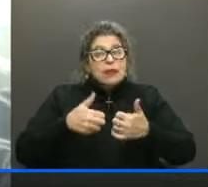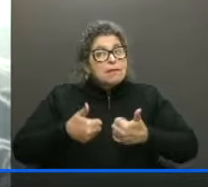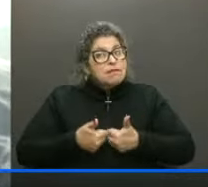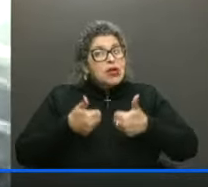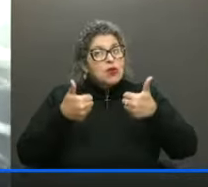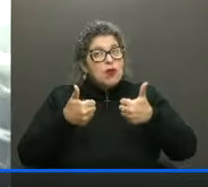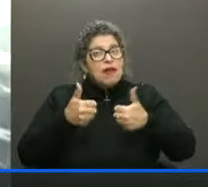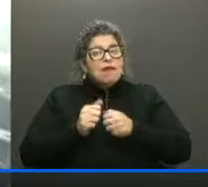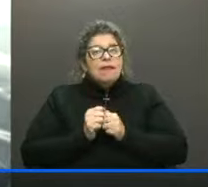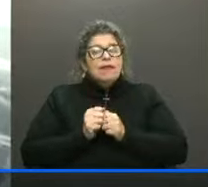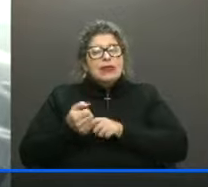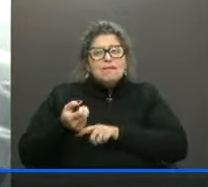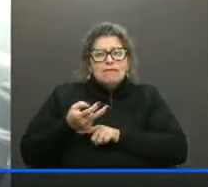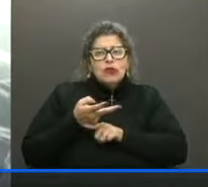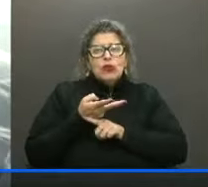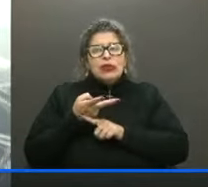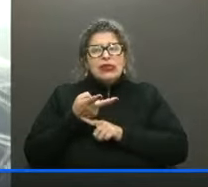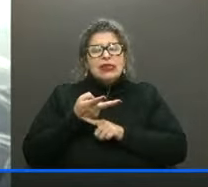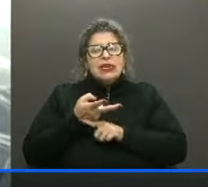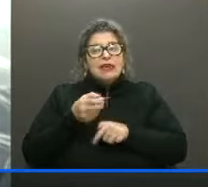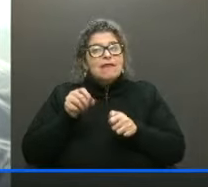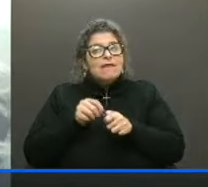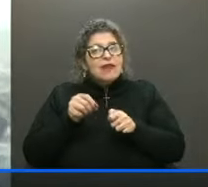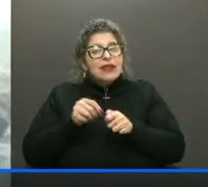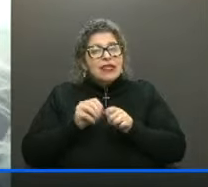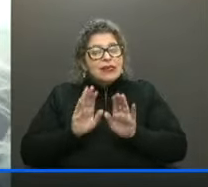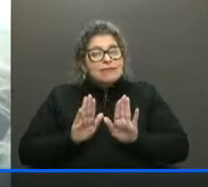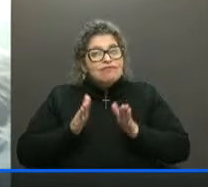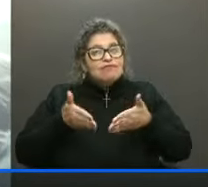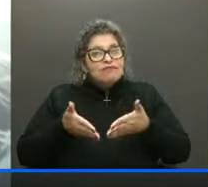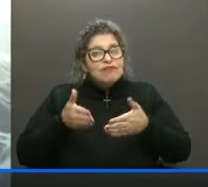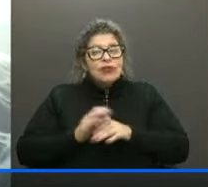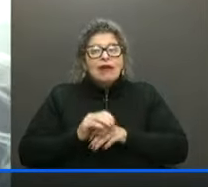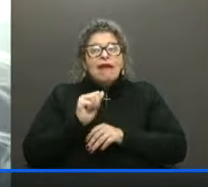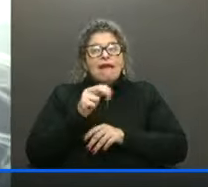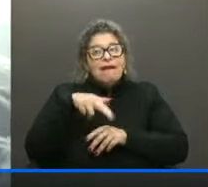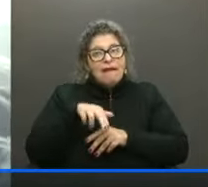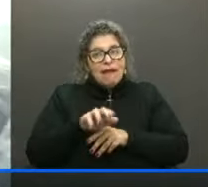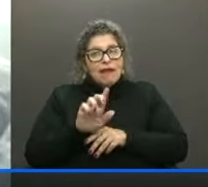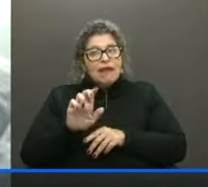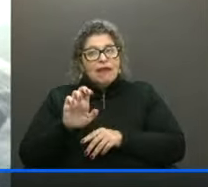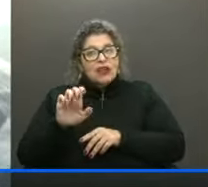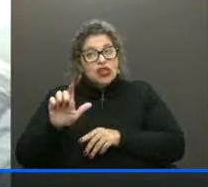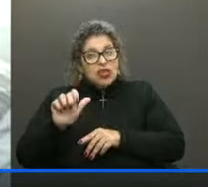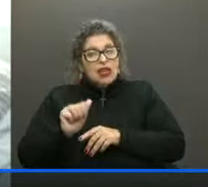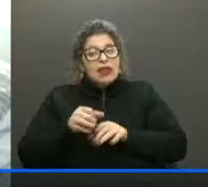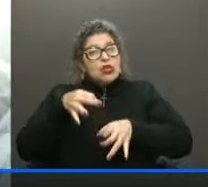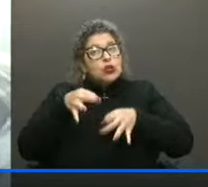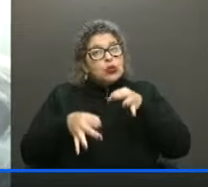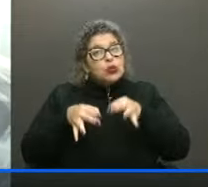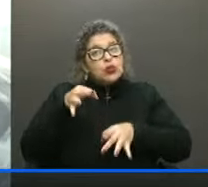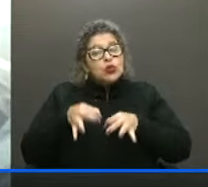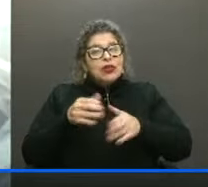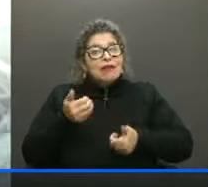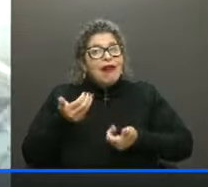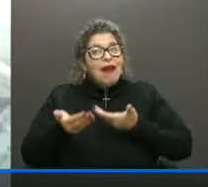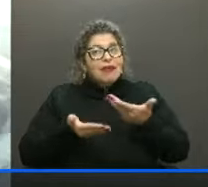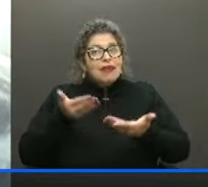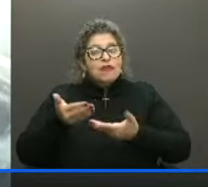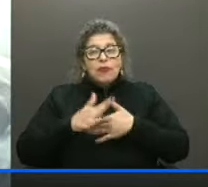aprimorar e buscando fazer justamente essa entrada, como a Ângela falava, essa entrada, uma entrada justa e de atendimento